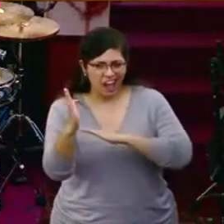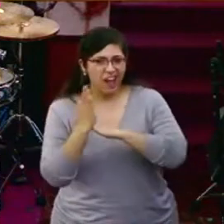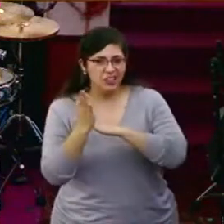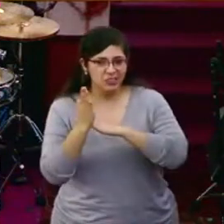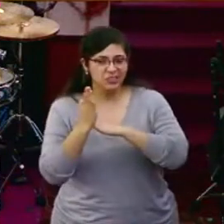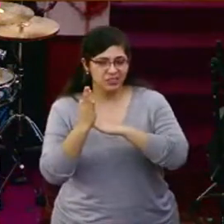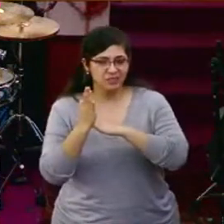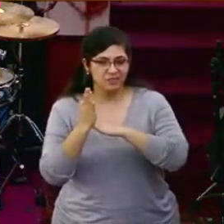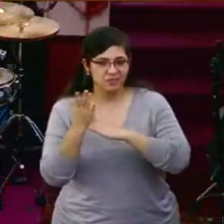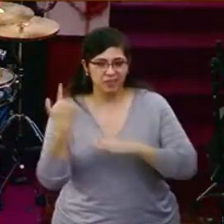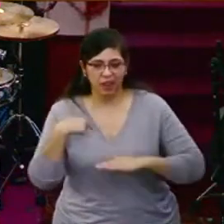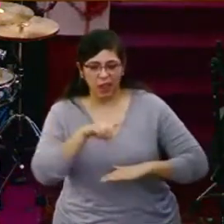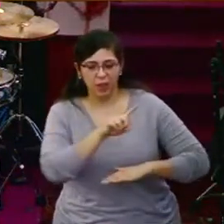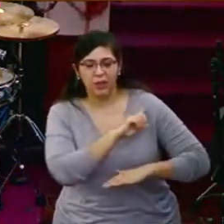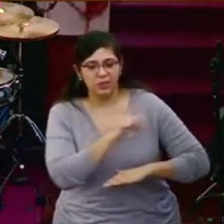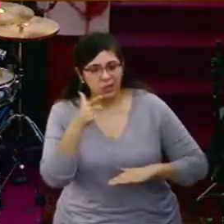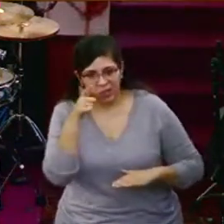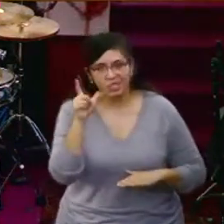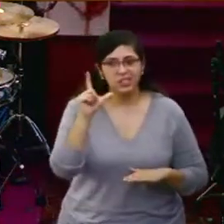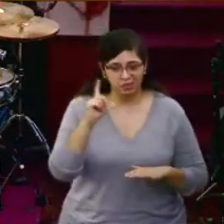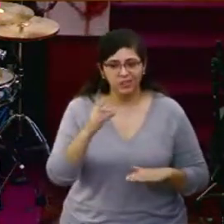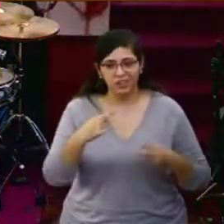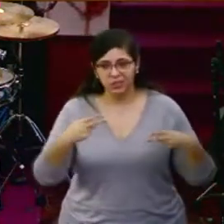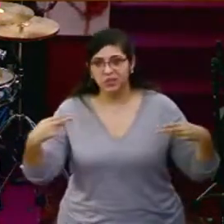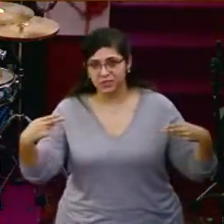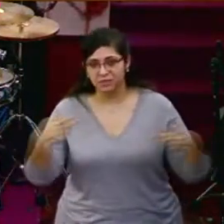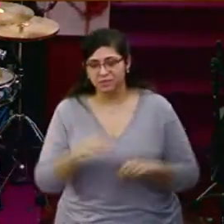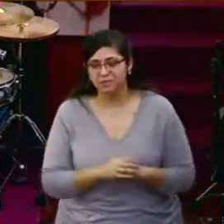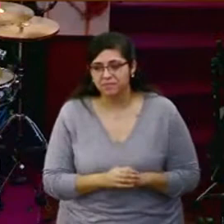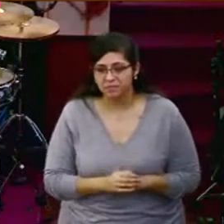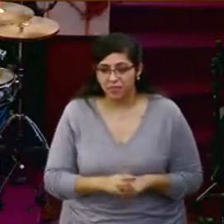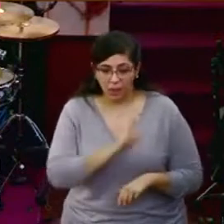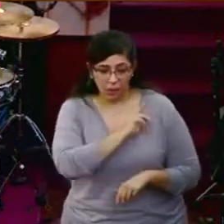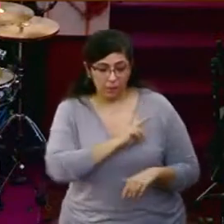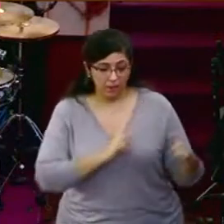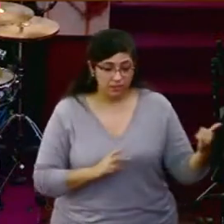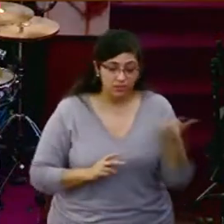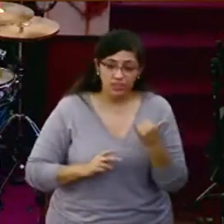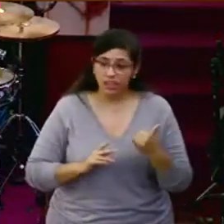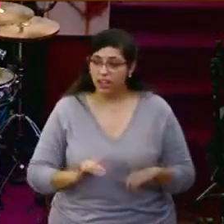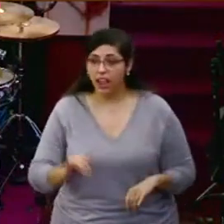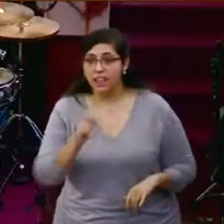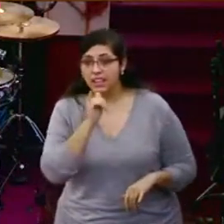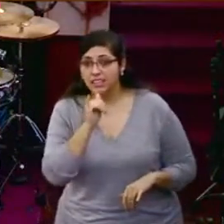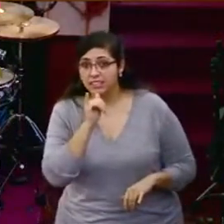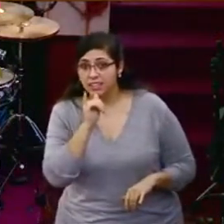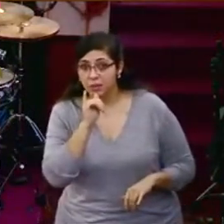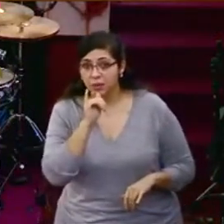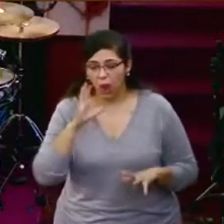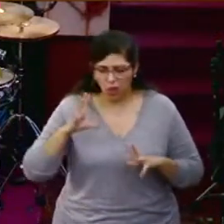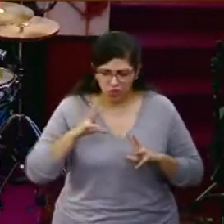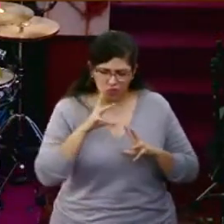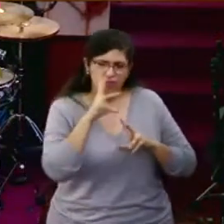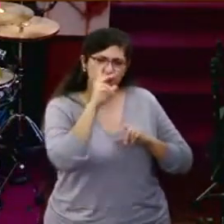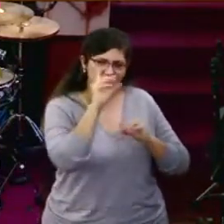assim são paulo nos dá um exemplo aqui que é possível encontrar um tipo de força